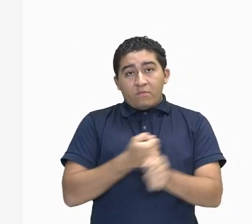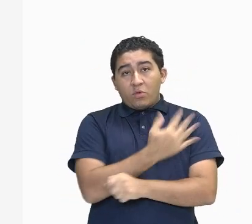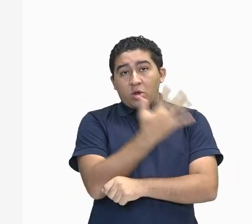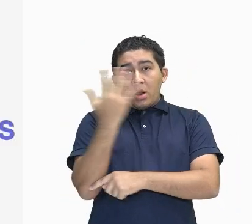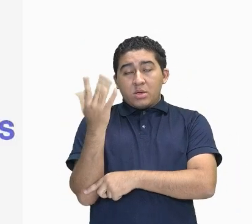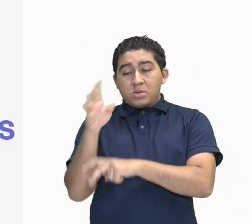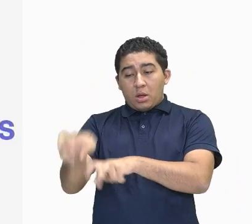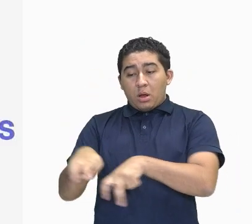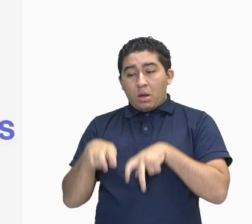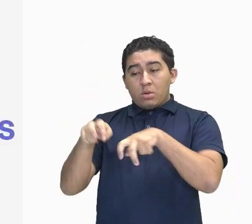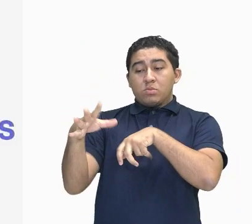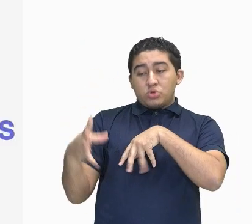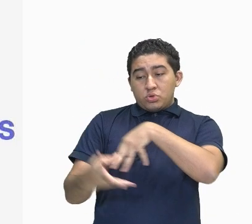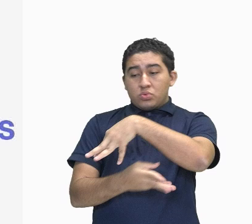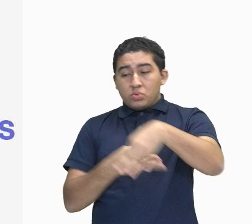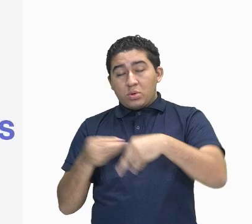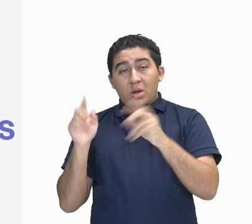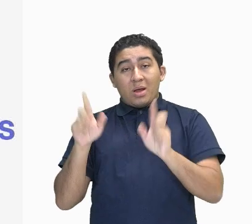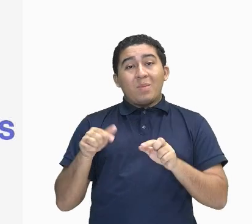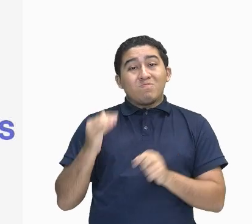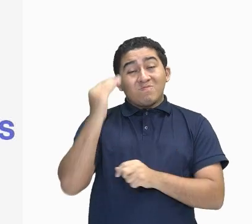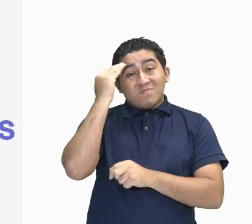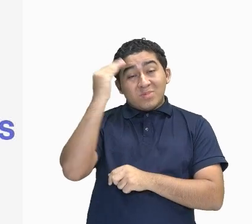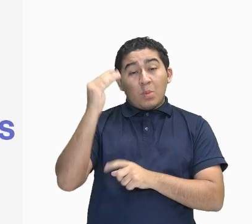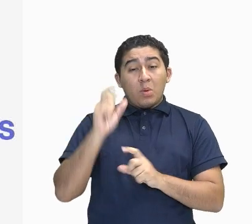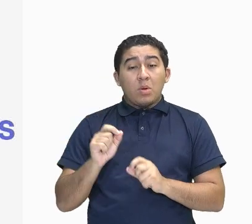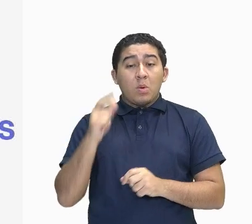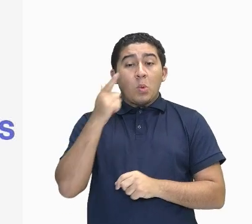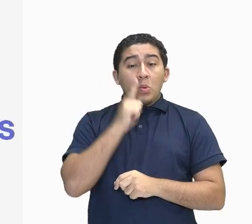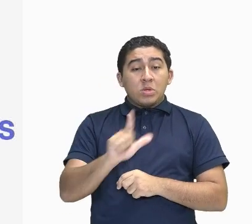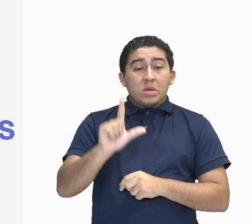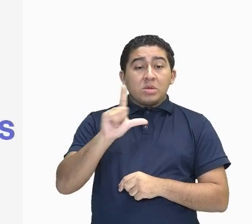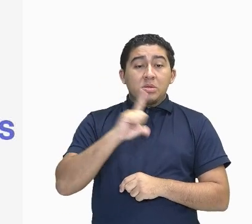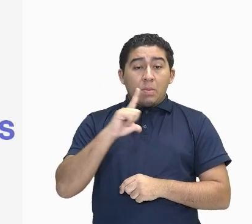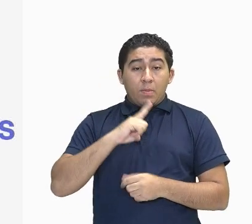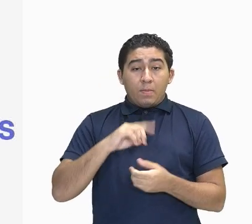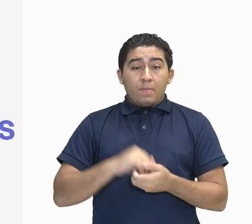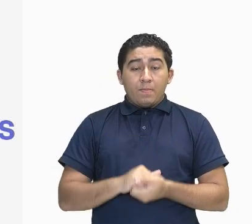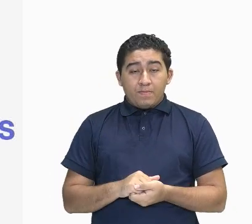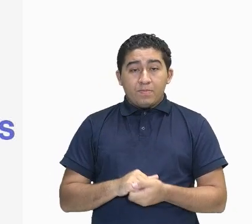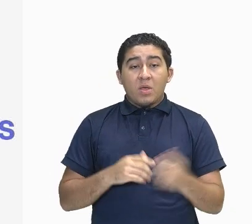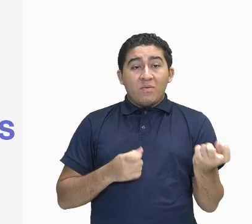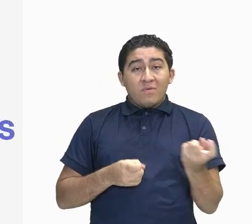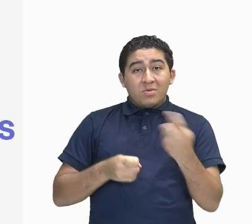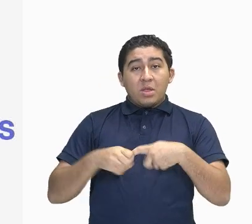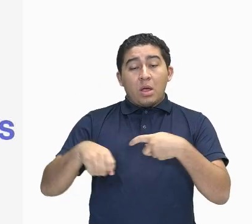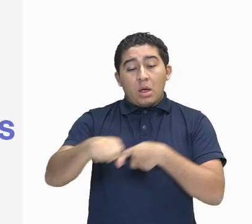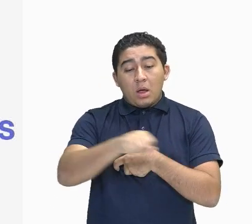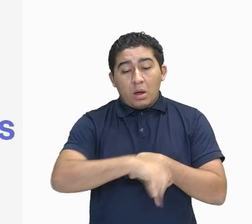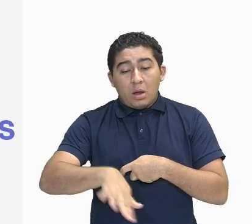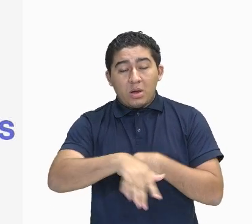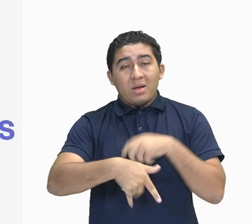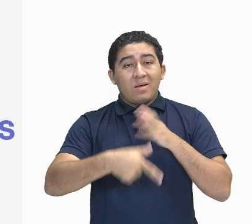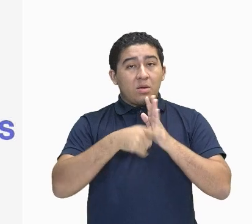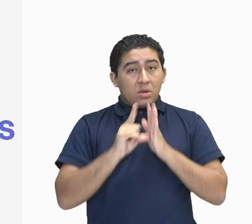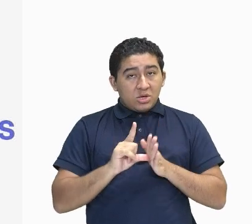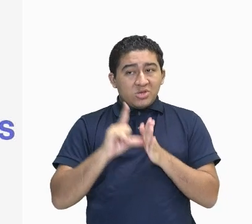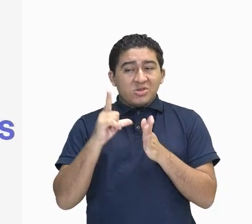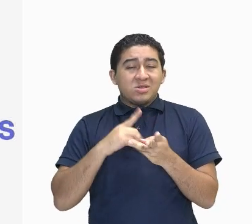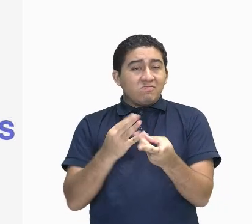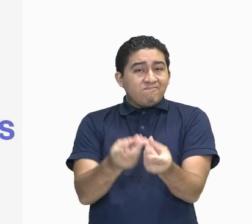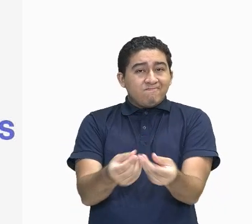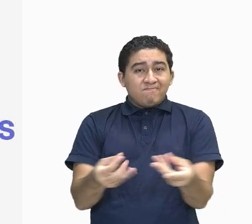são eficazes principalmente aí na recuperação de áreas que já foram degradadas,